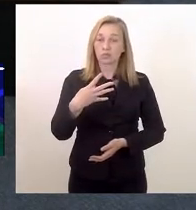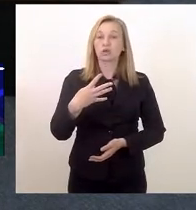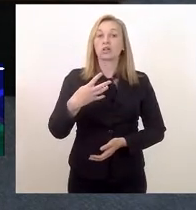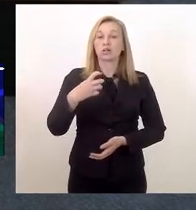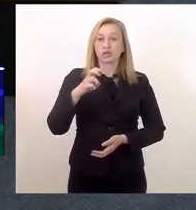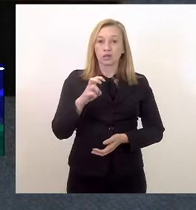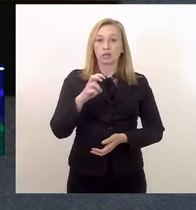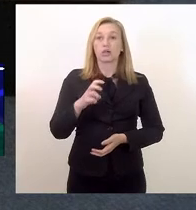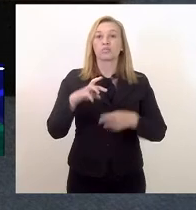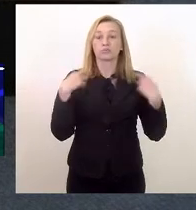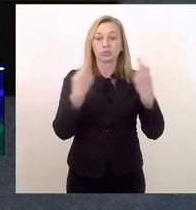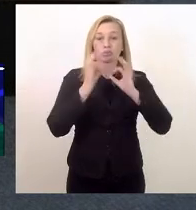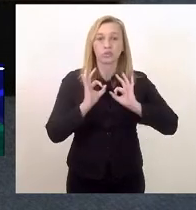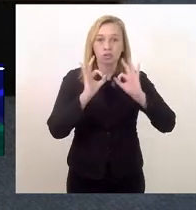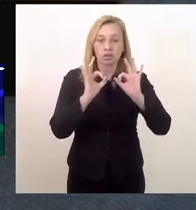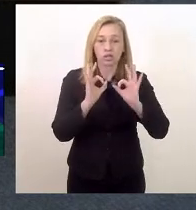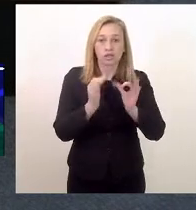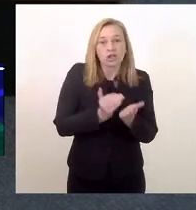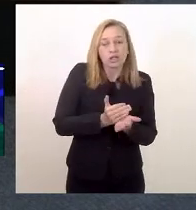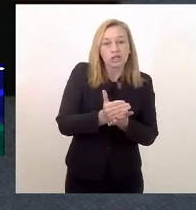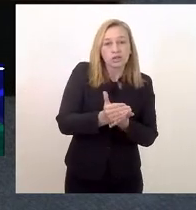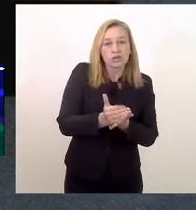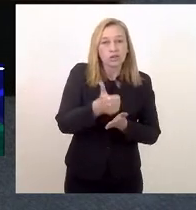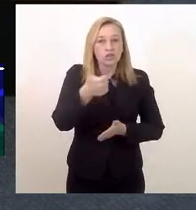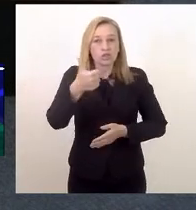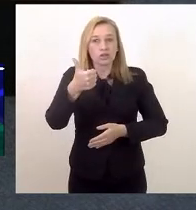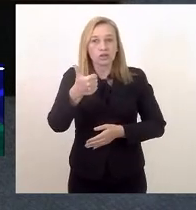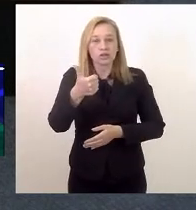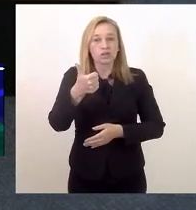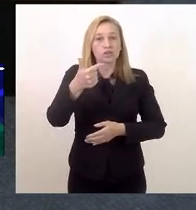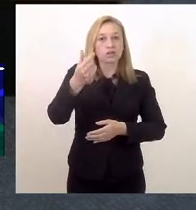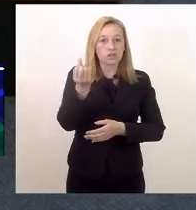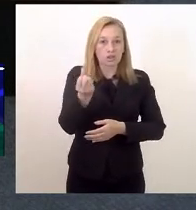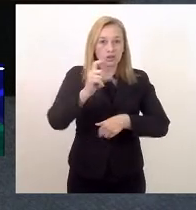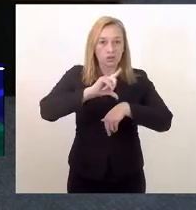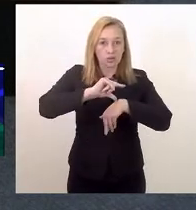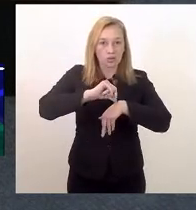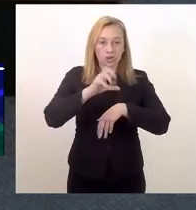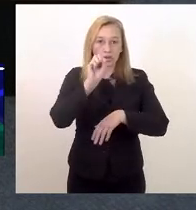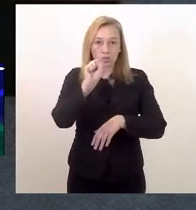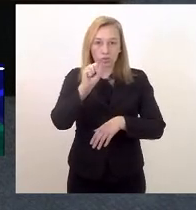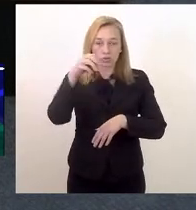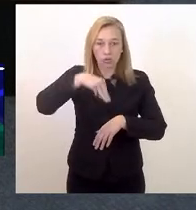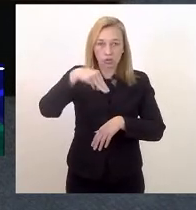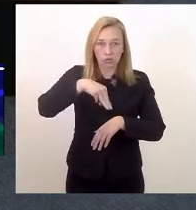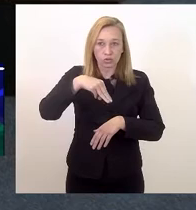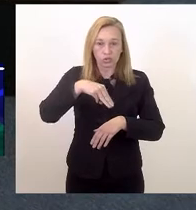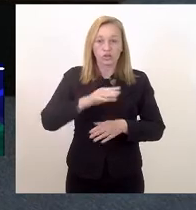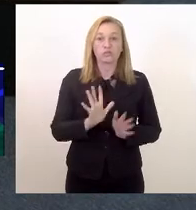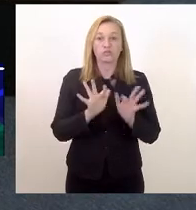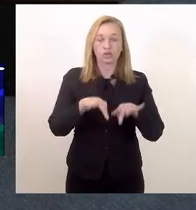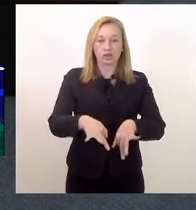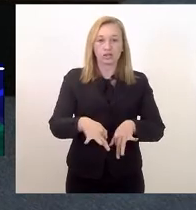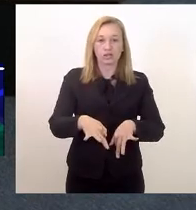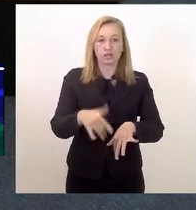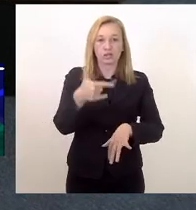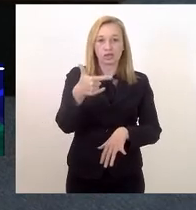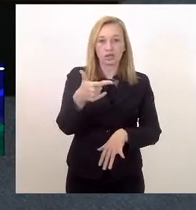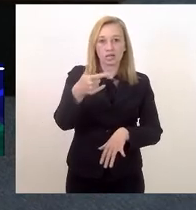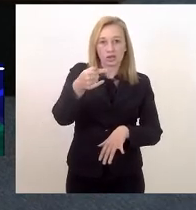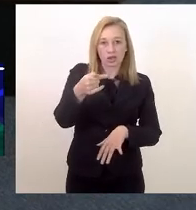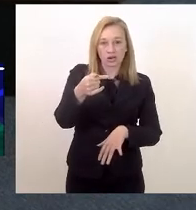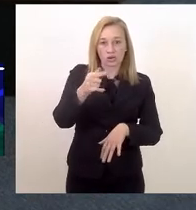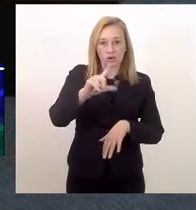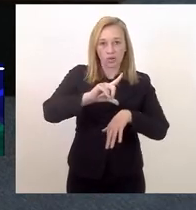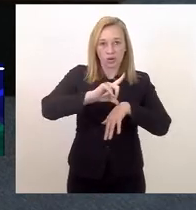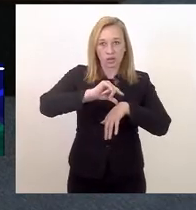sessão ordinária, que, iniciada às 16 horas e 8 minutos, encerrou-se às 17